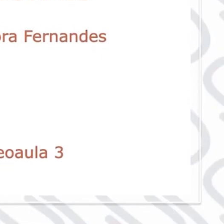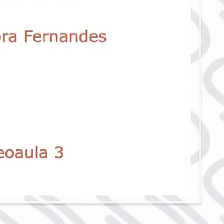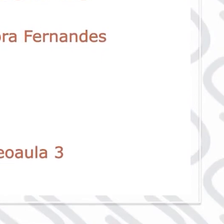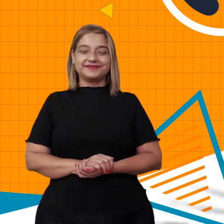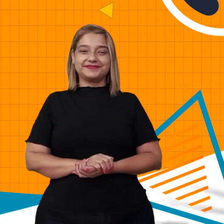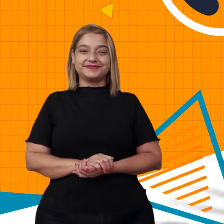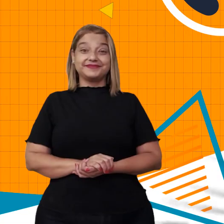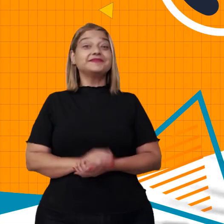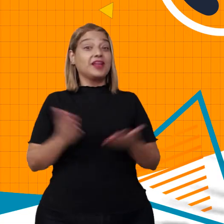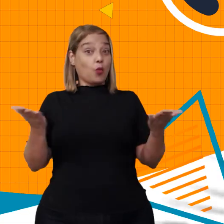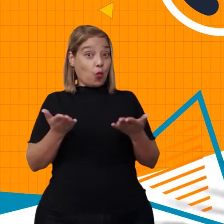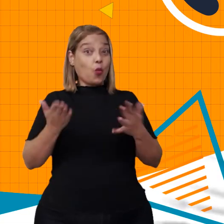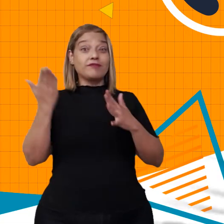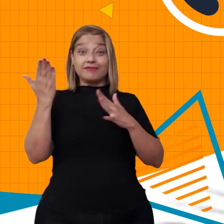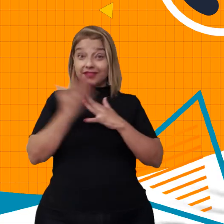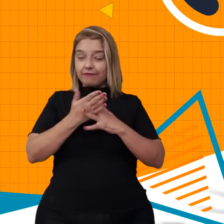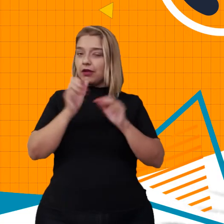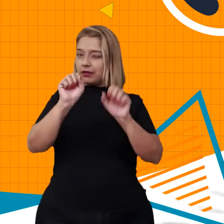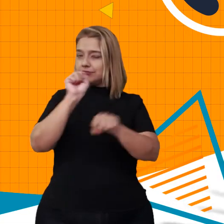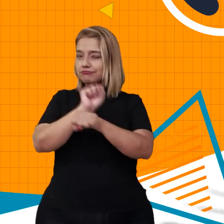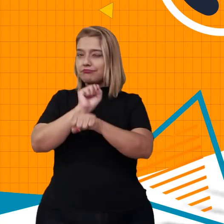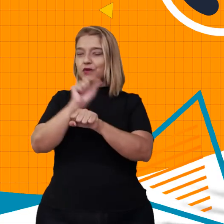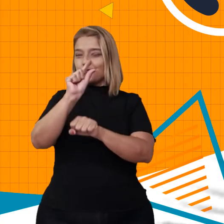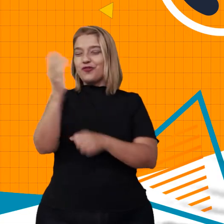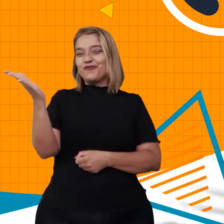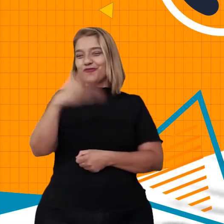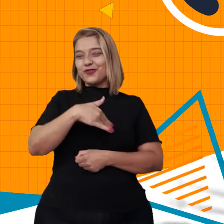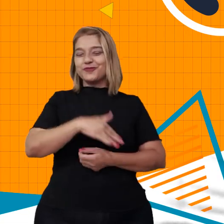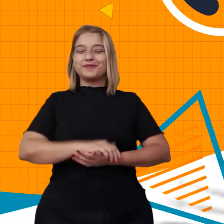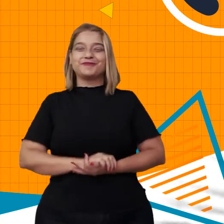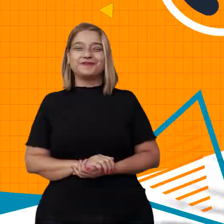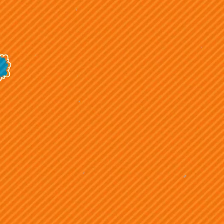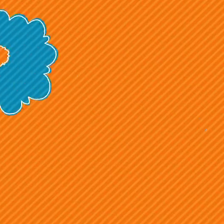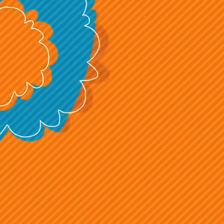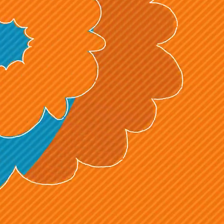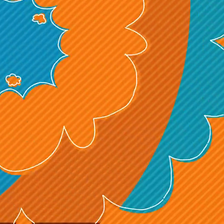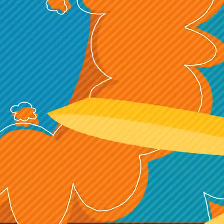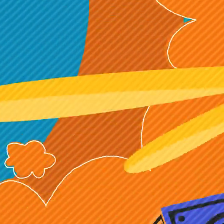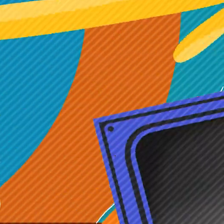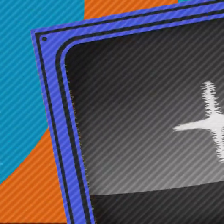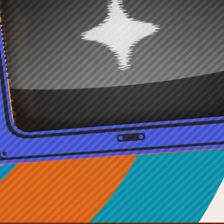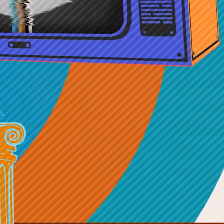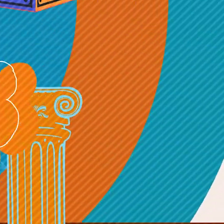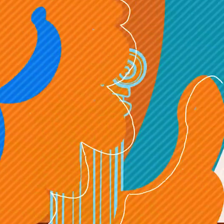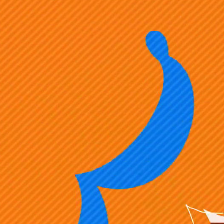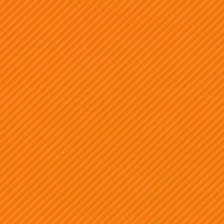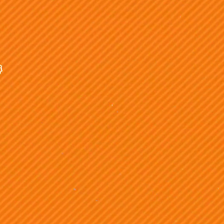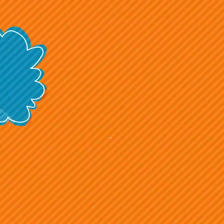Iremos para o intervalo, mas agorinha estamos de volta.